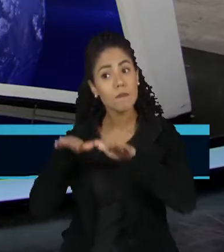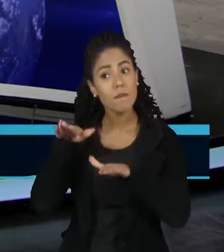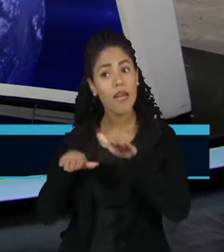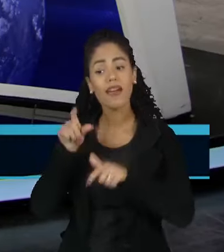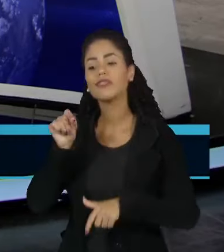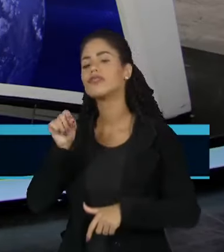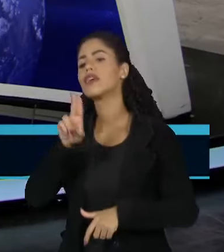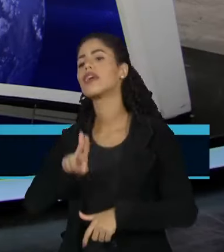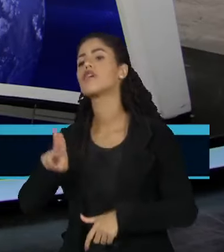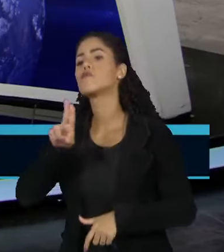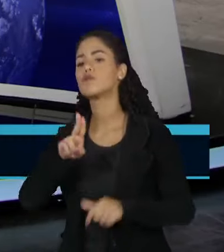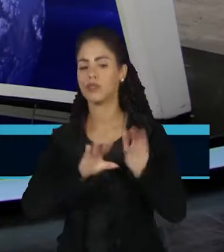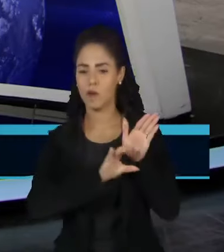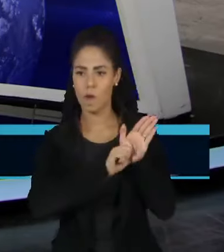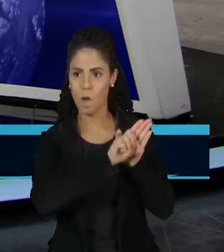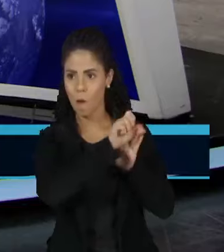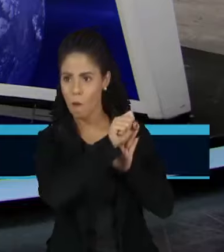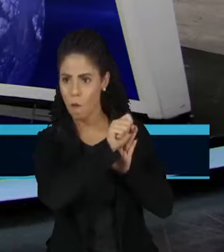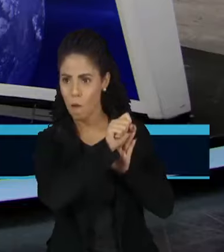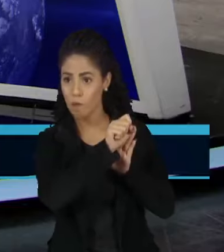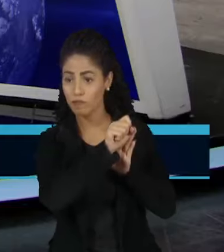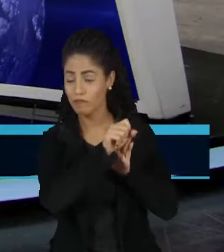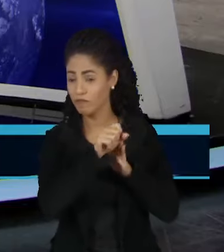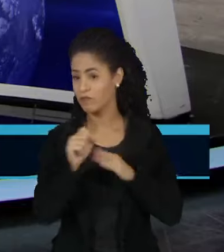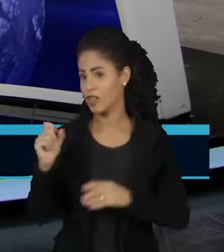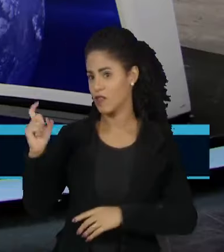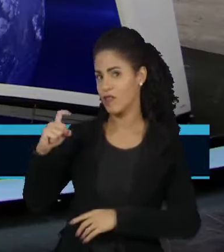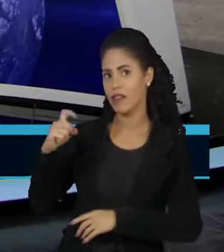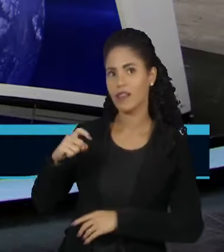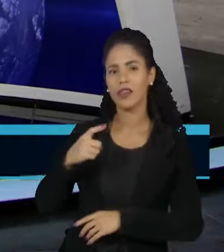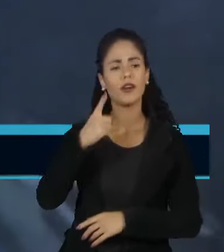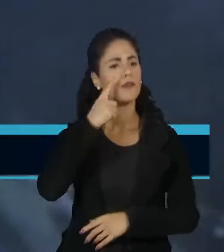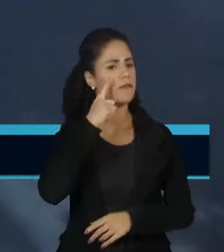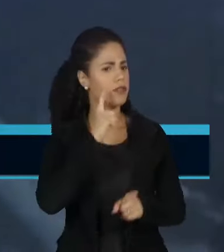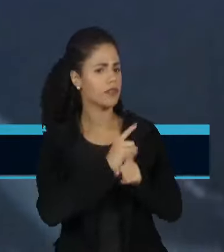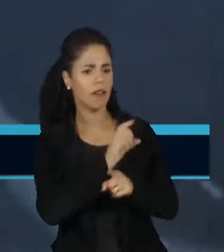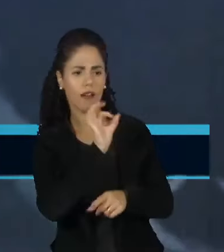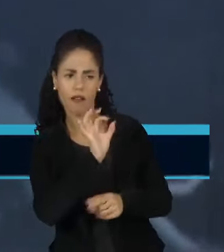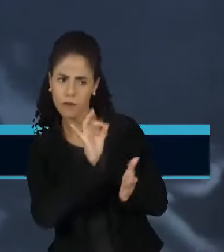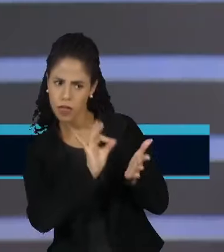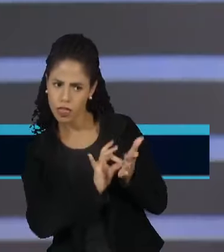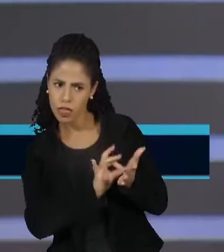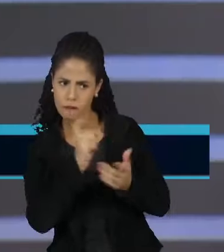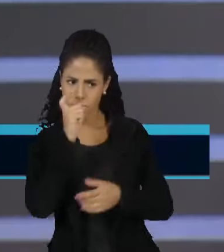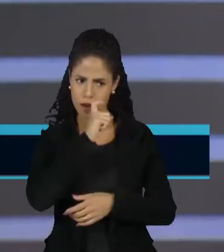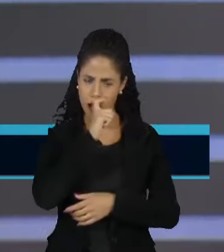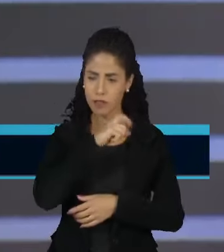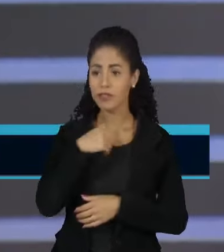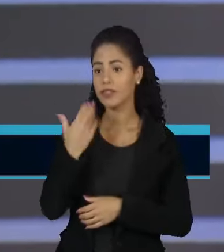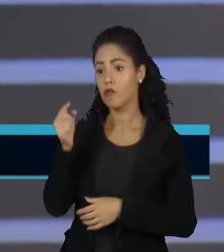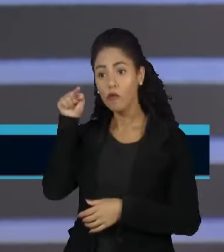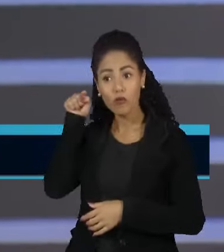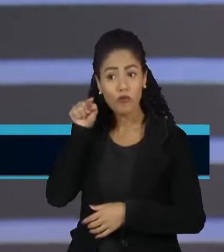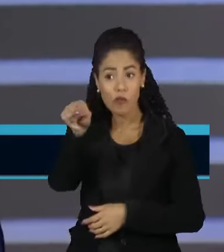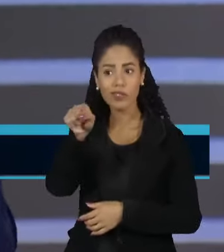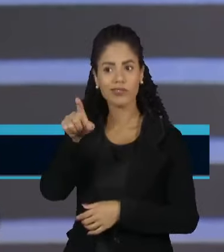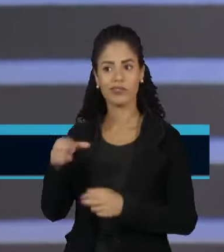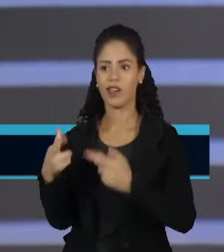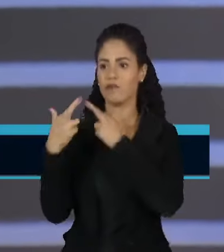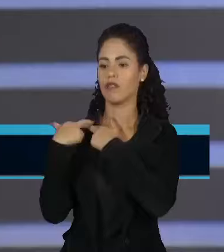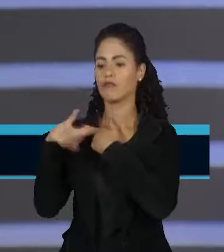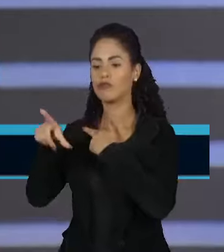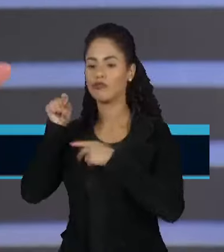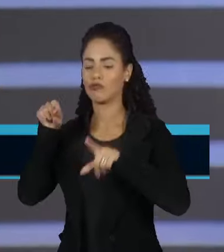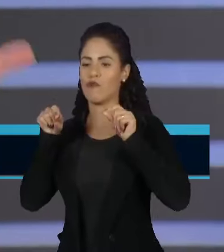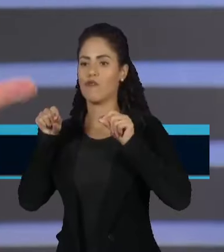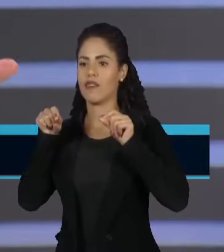assim como quem usa o Google. Você, né, tem que saber identificar se aquilo ali é falso ou não. Você tem que ser o filtro, você não pode acreditar nisso.